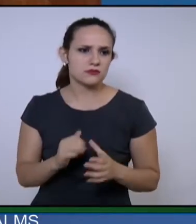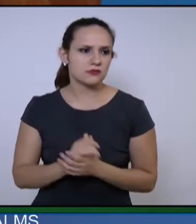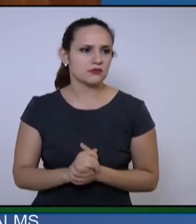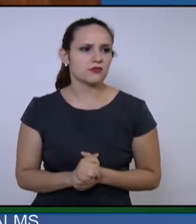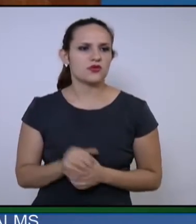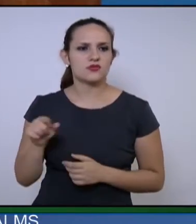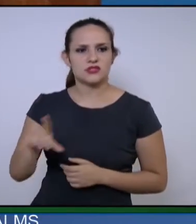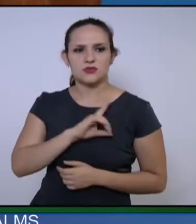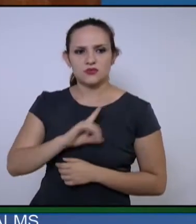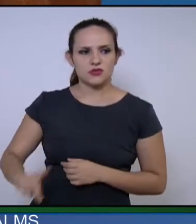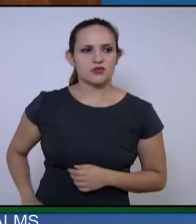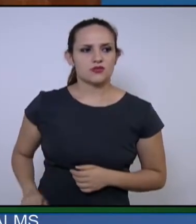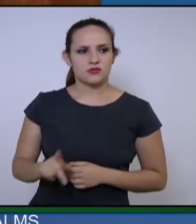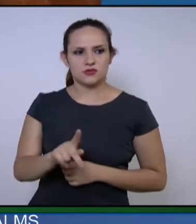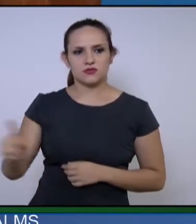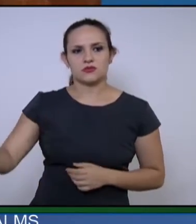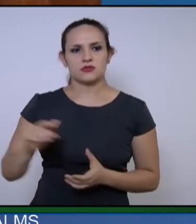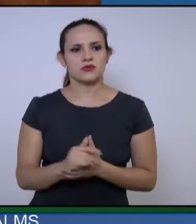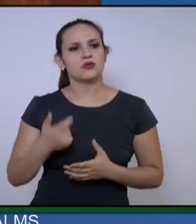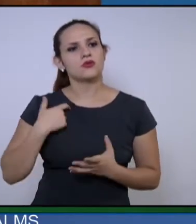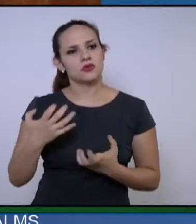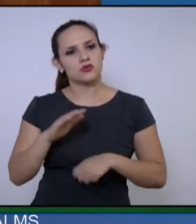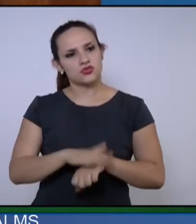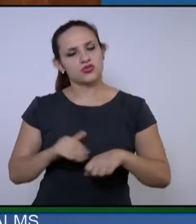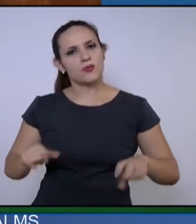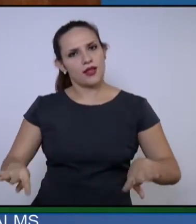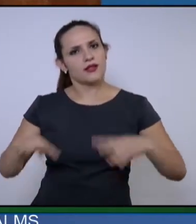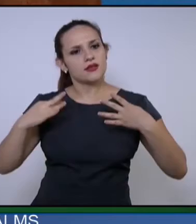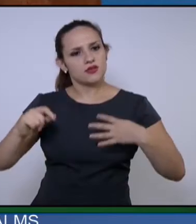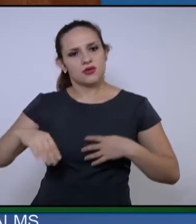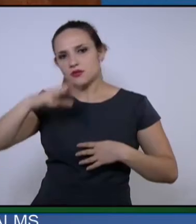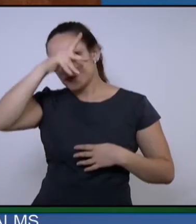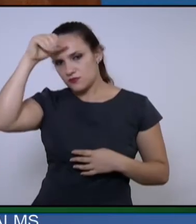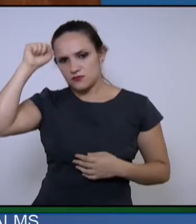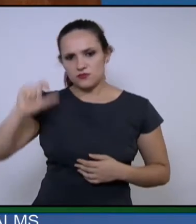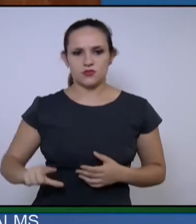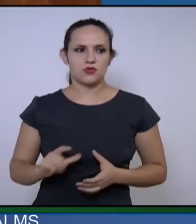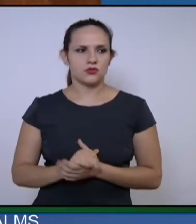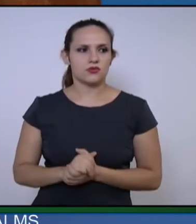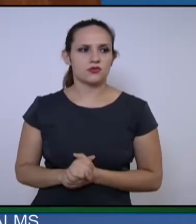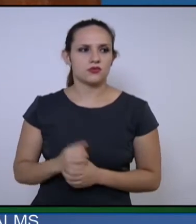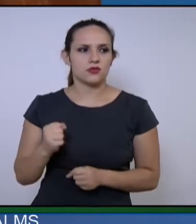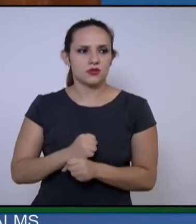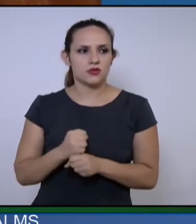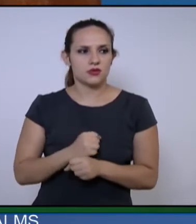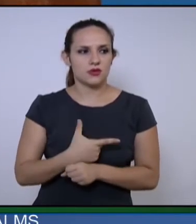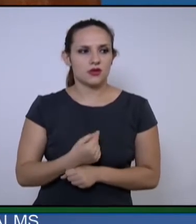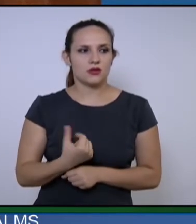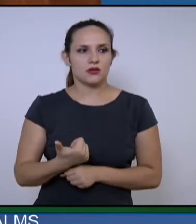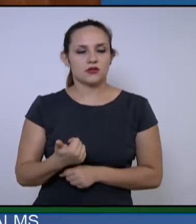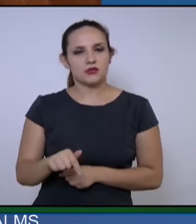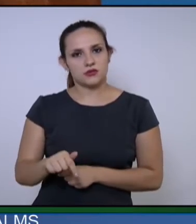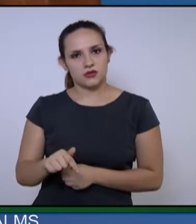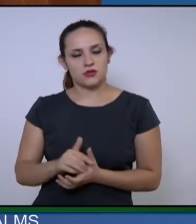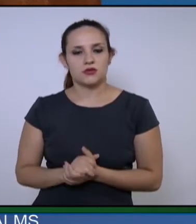caro presidente Júnior Mock, chamando a atenção para o Mato Grosso do Sul. Em 2017, deputada